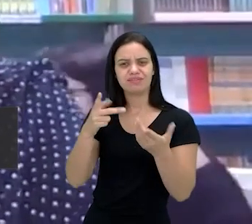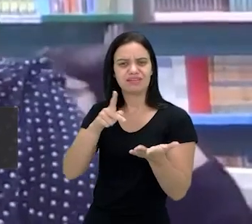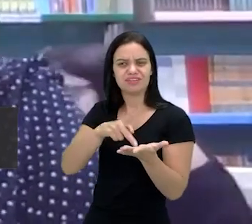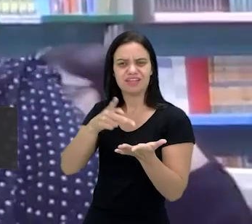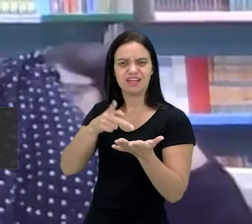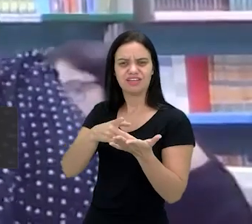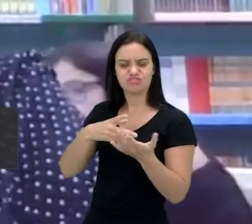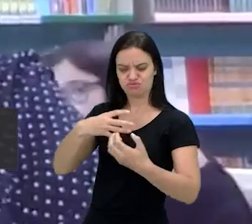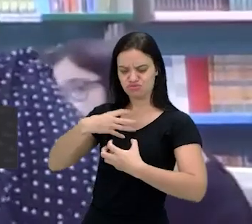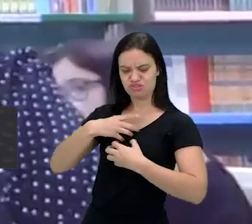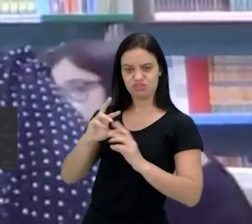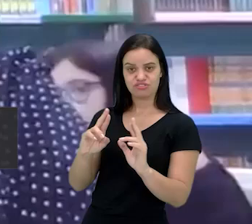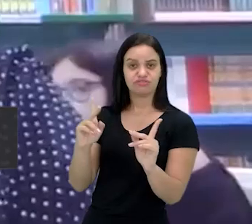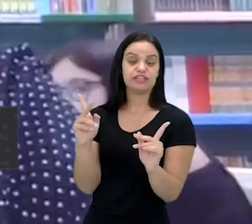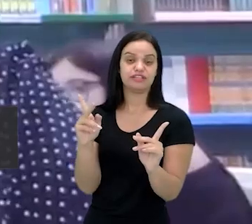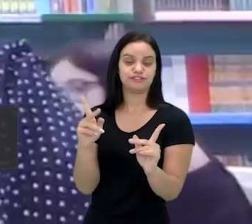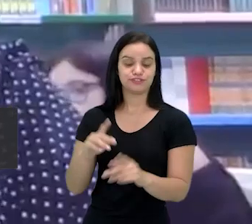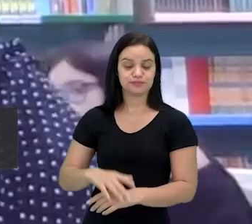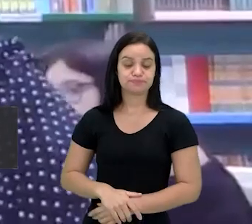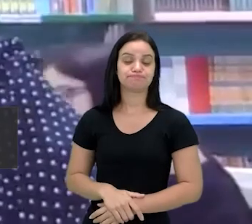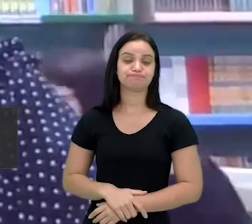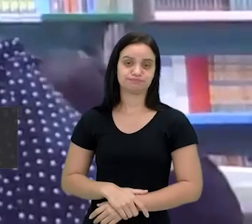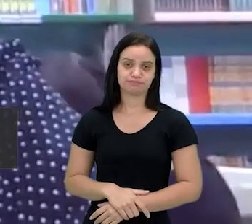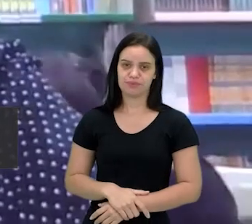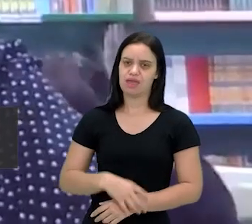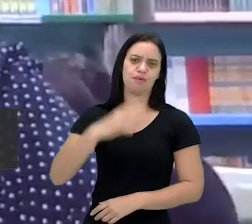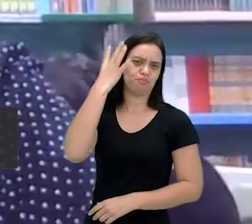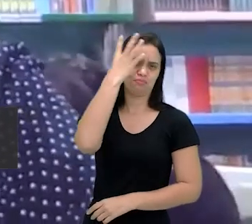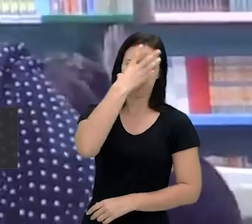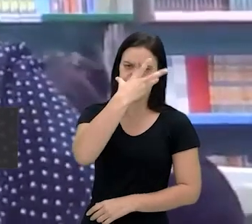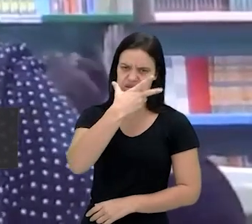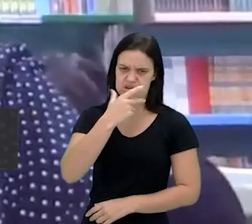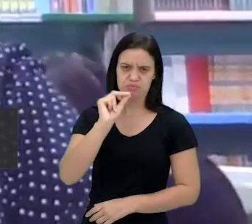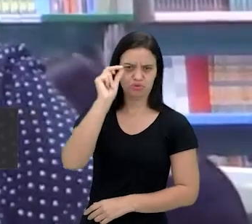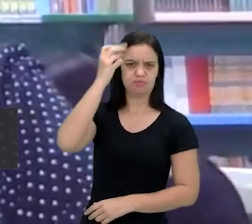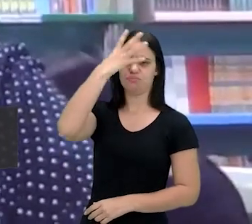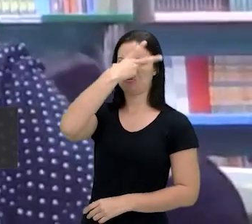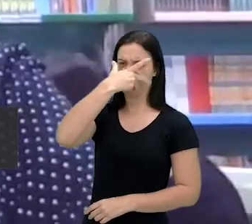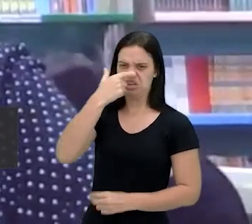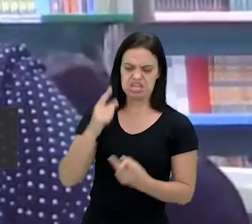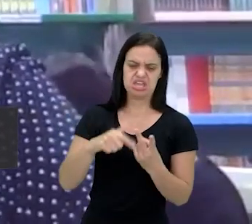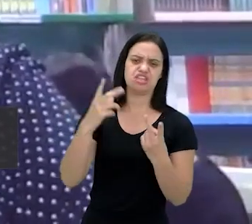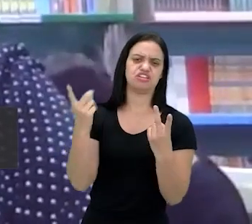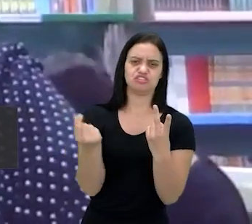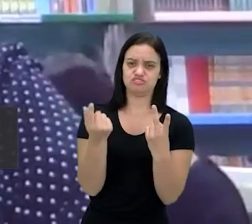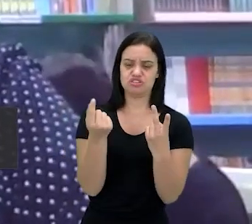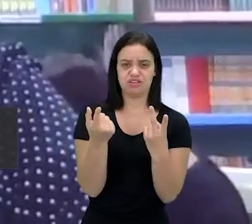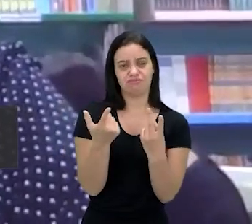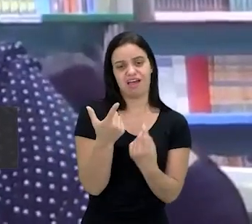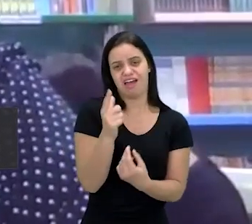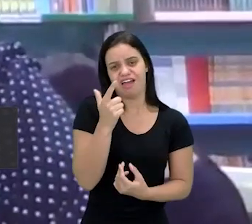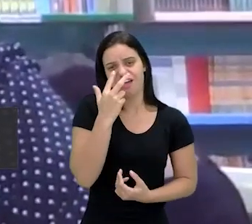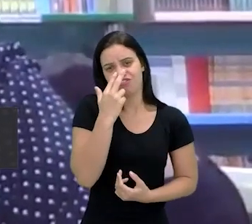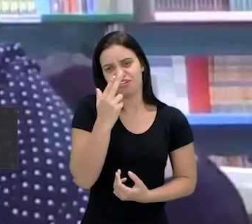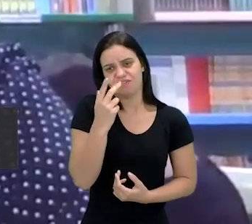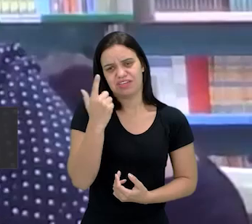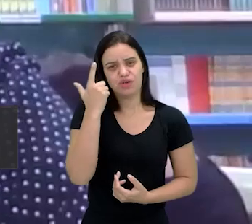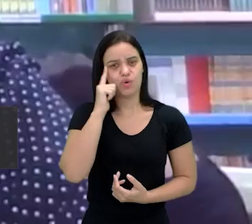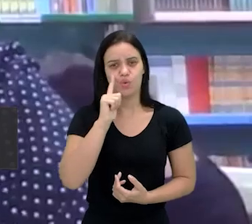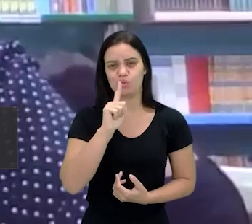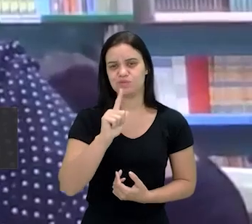época dela, era muito bonita, era muito rica, e com isso ela achou que ela poderia comprar